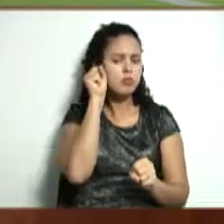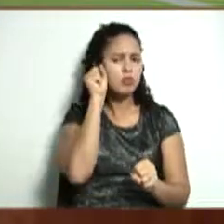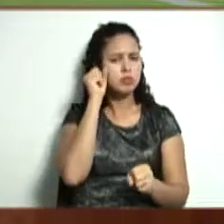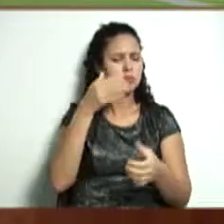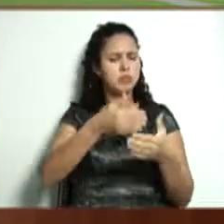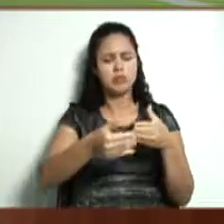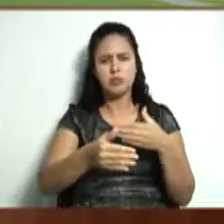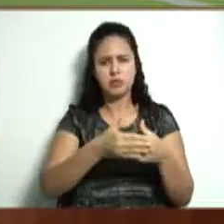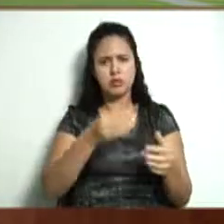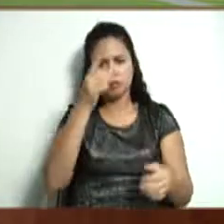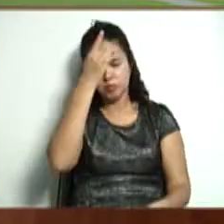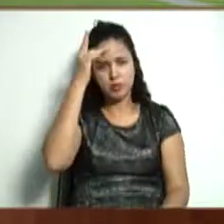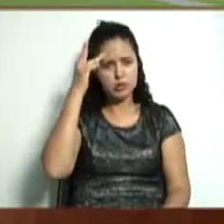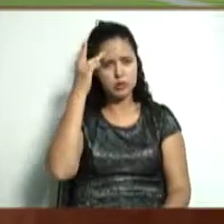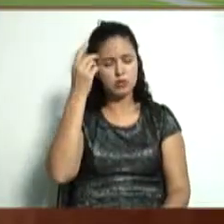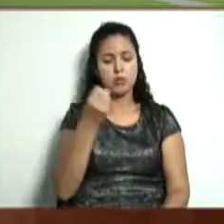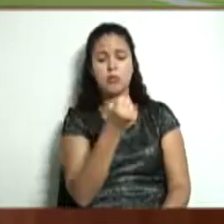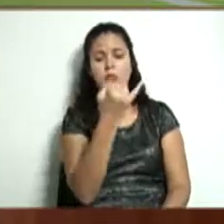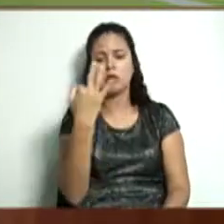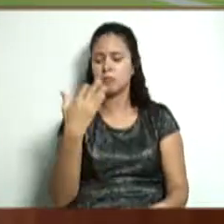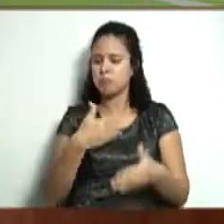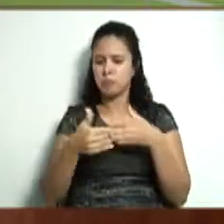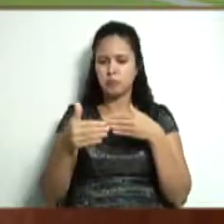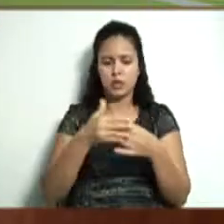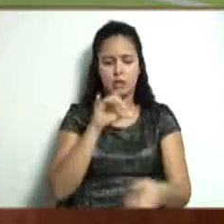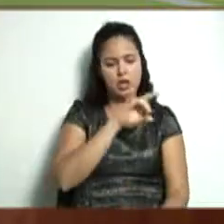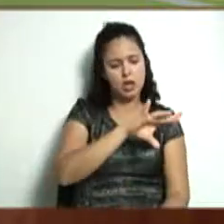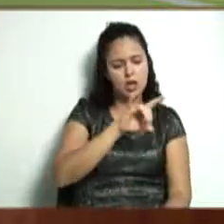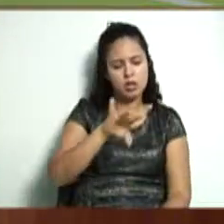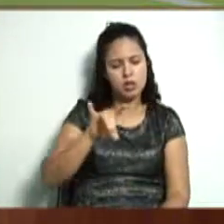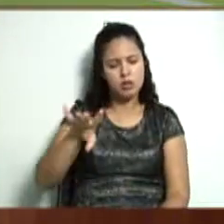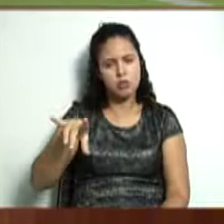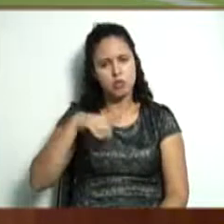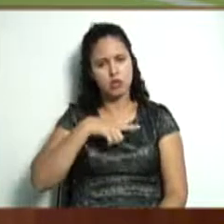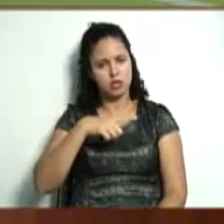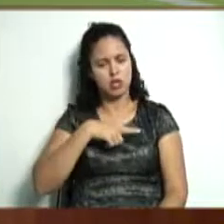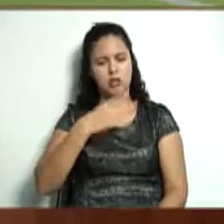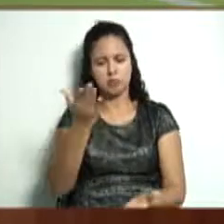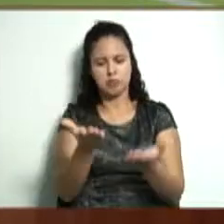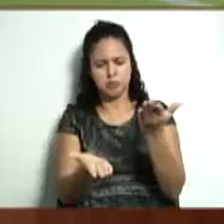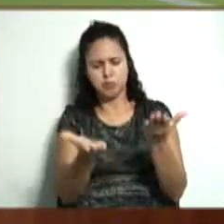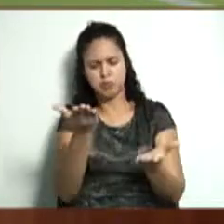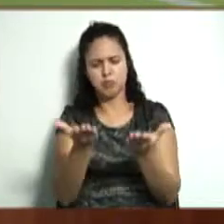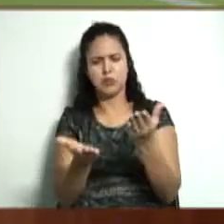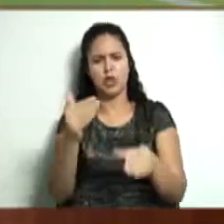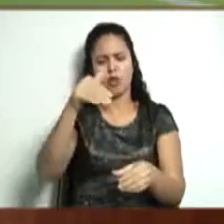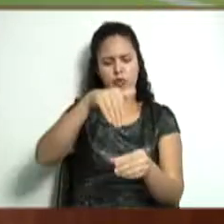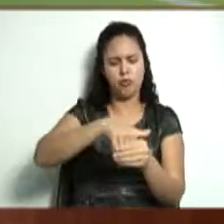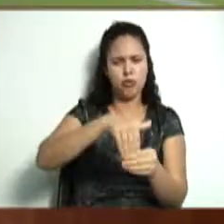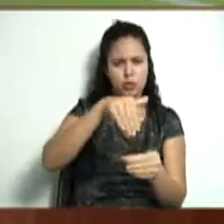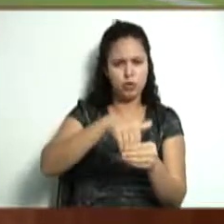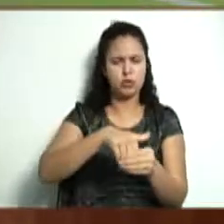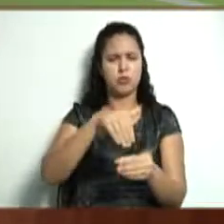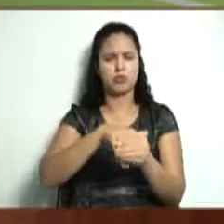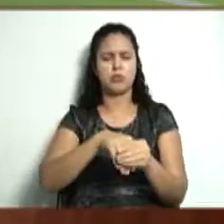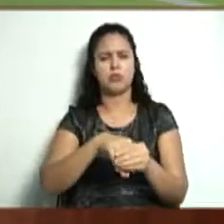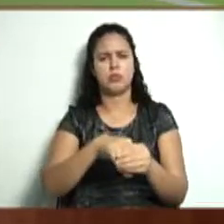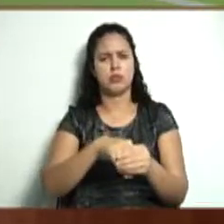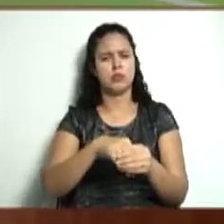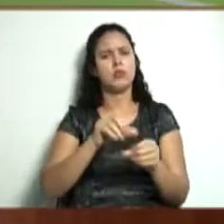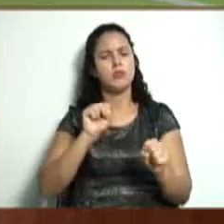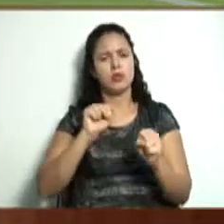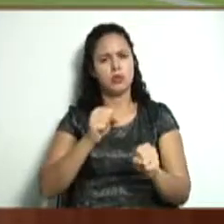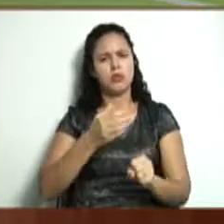independente da quantidade de pessoas, cada um tem o mesmo peso, o mesmo voto, a mesma